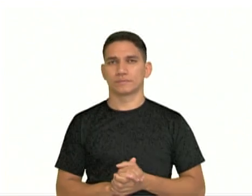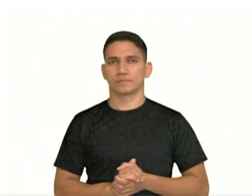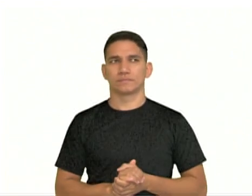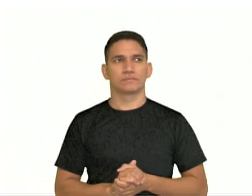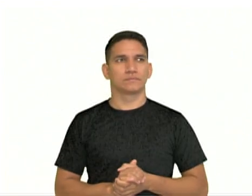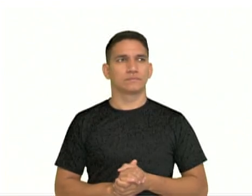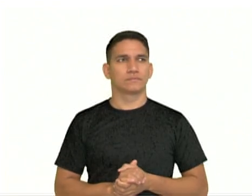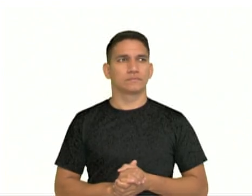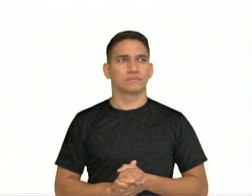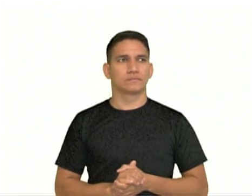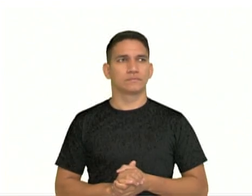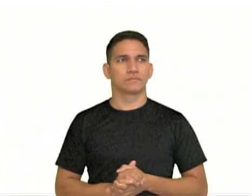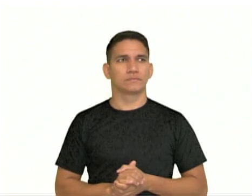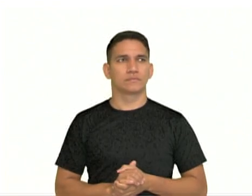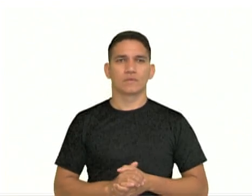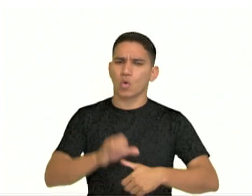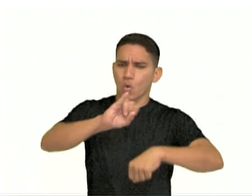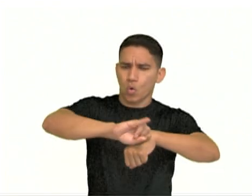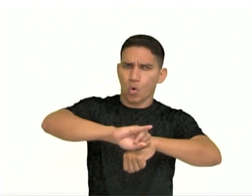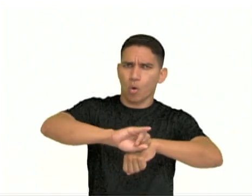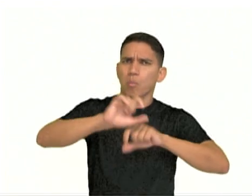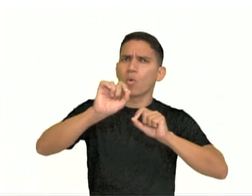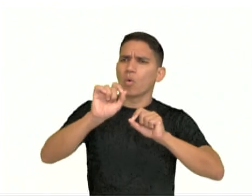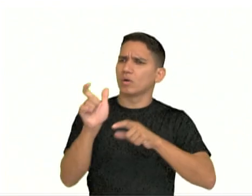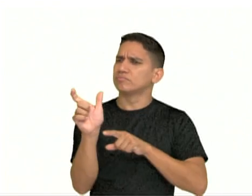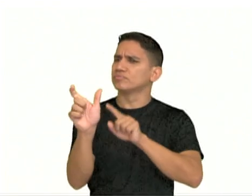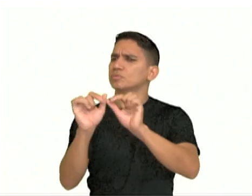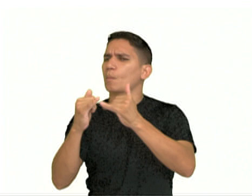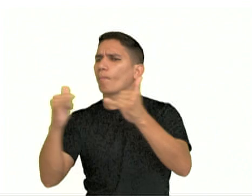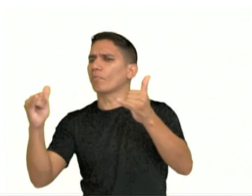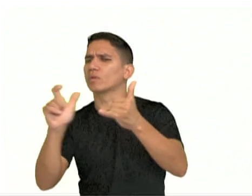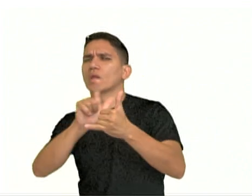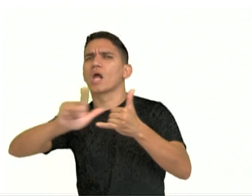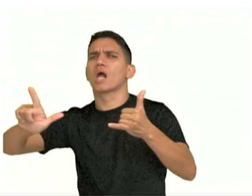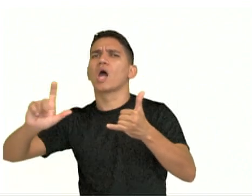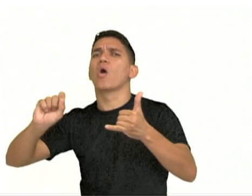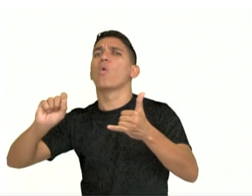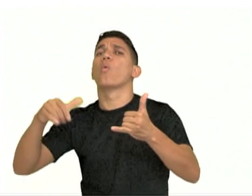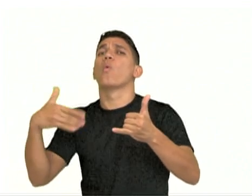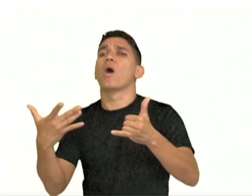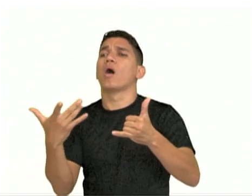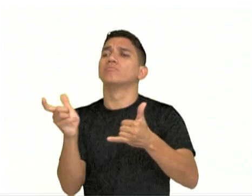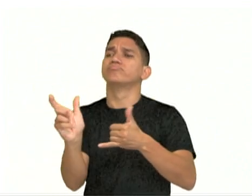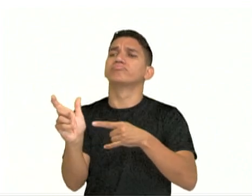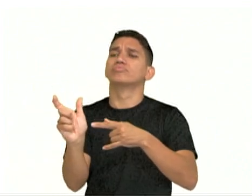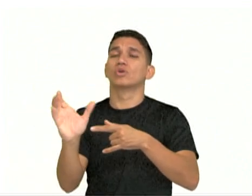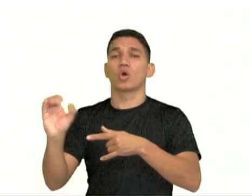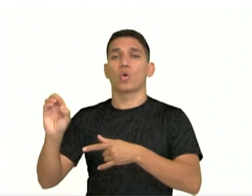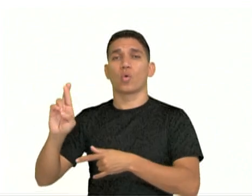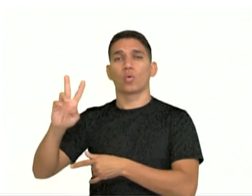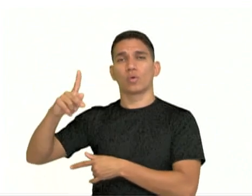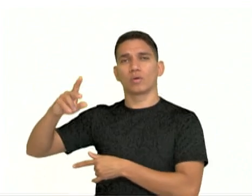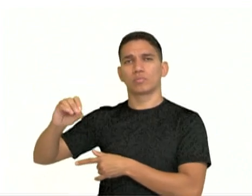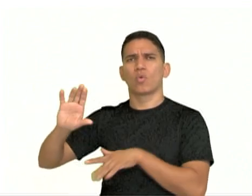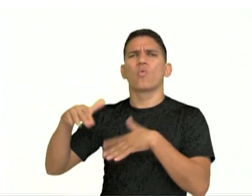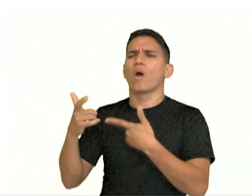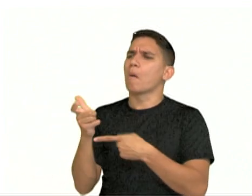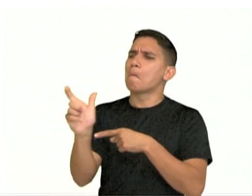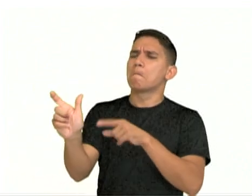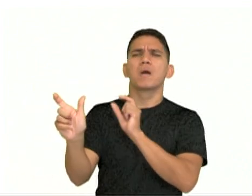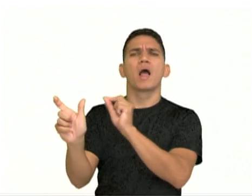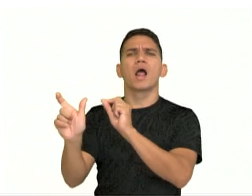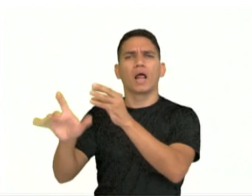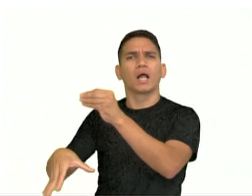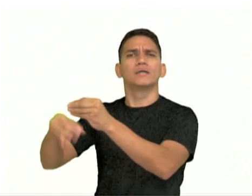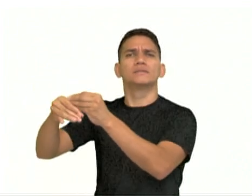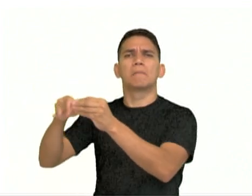de um corpo. Ou seja, tem um espaçozinho entre a variação de um corpo. Qual é a palavra que irá